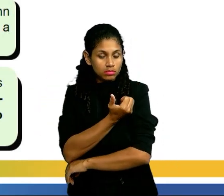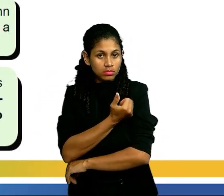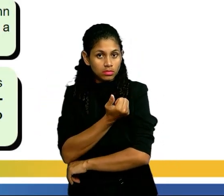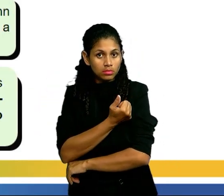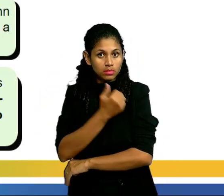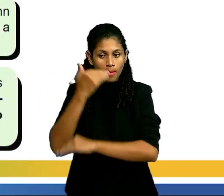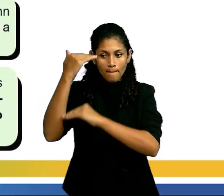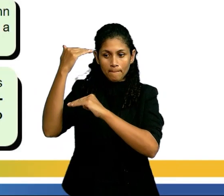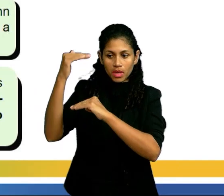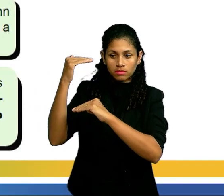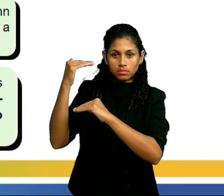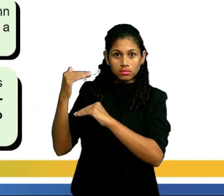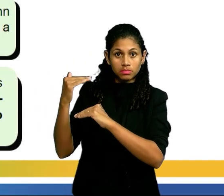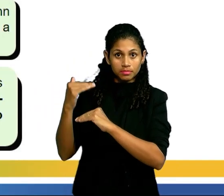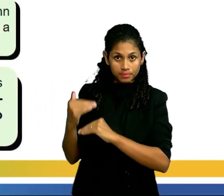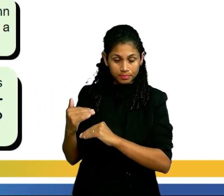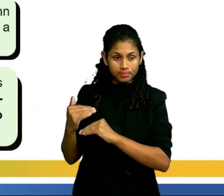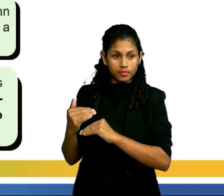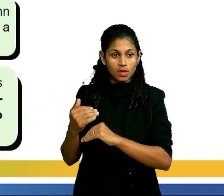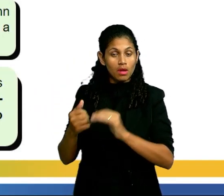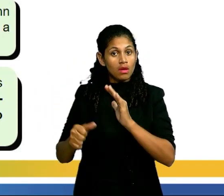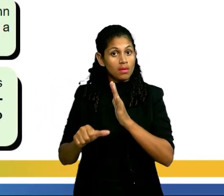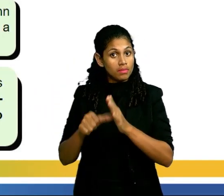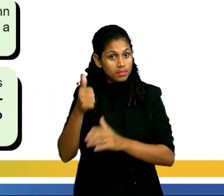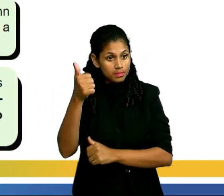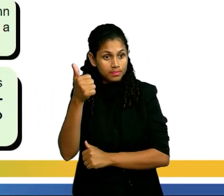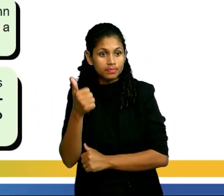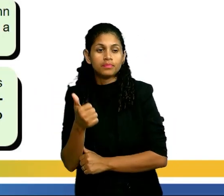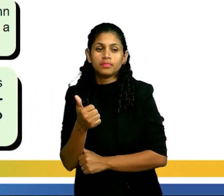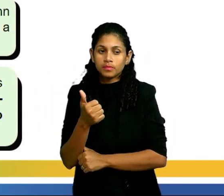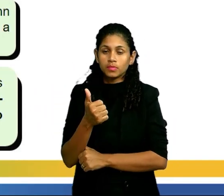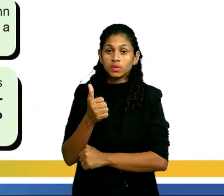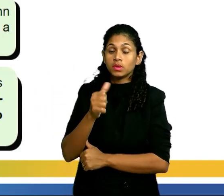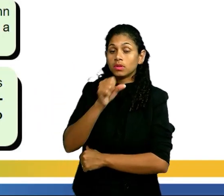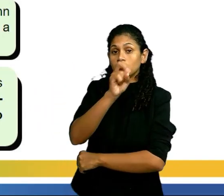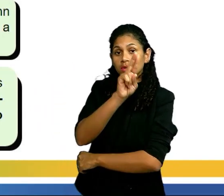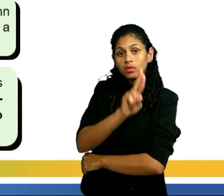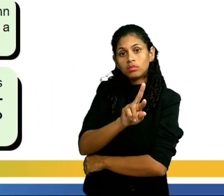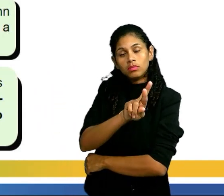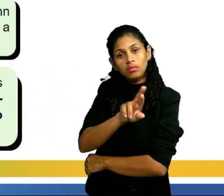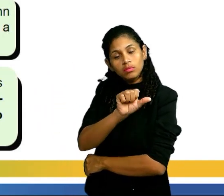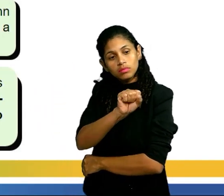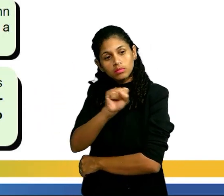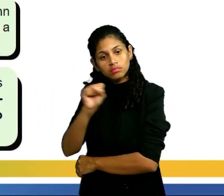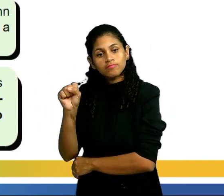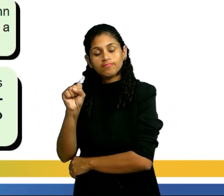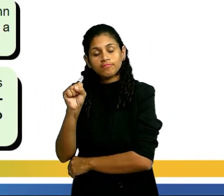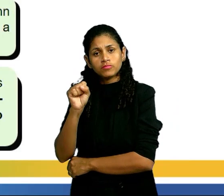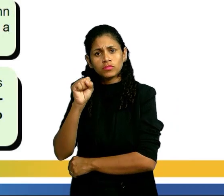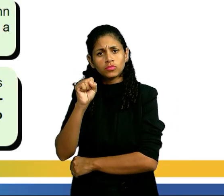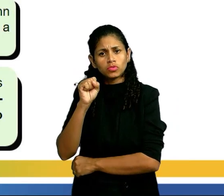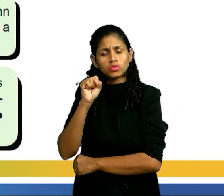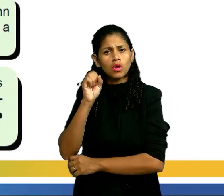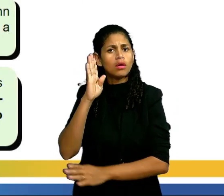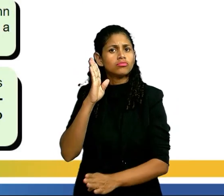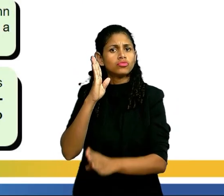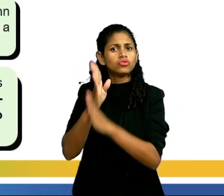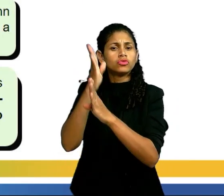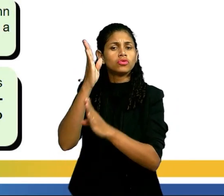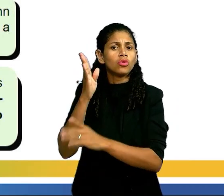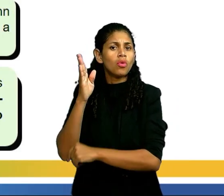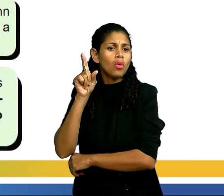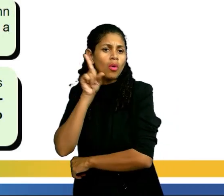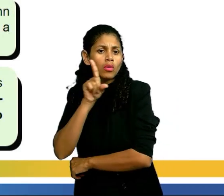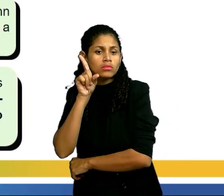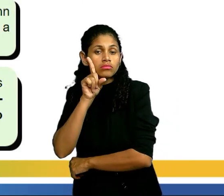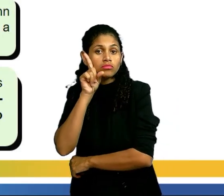processo. Primeiro, a União Soviética vai descobrir que os norte-americanos haviam instalado mísseis na Turquia